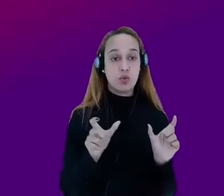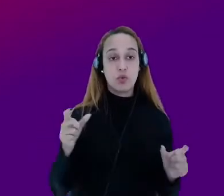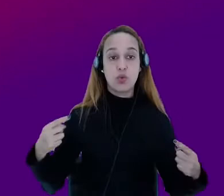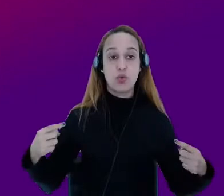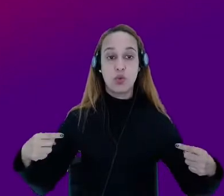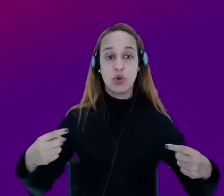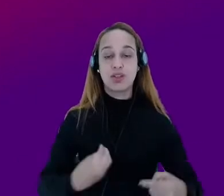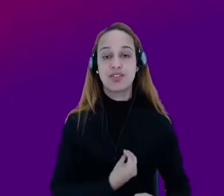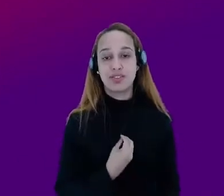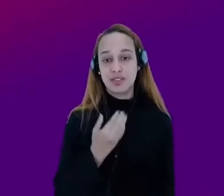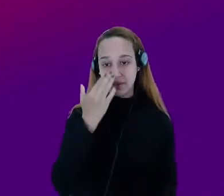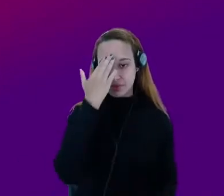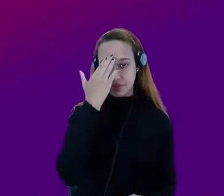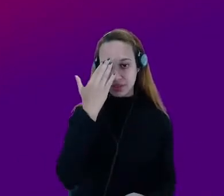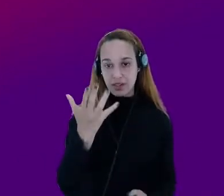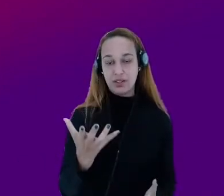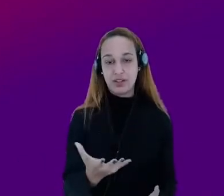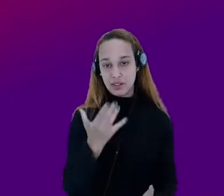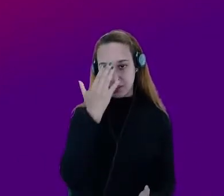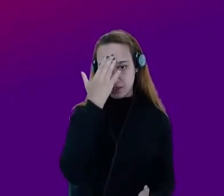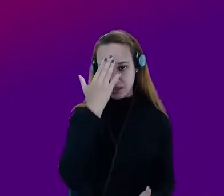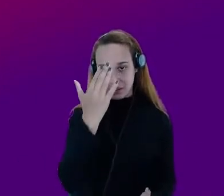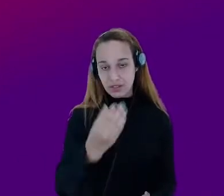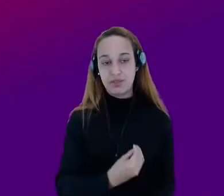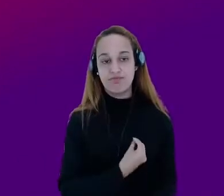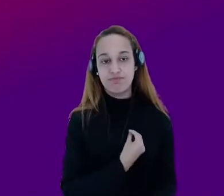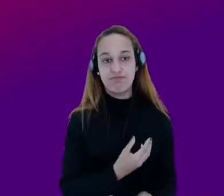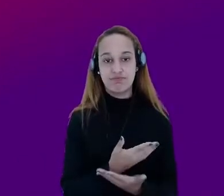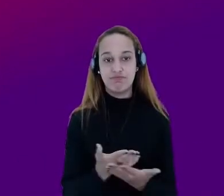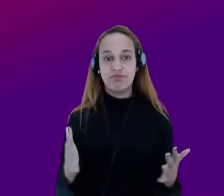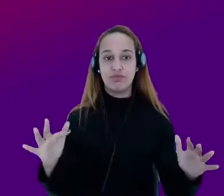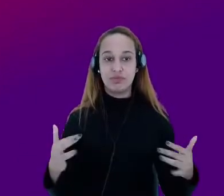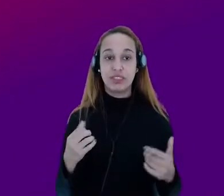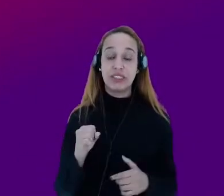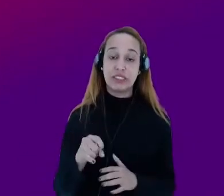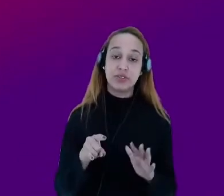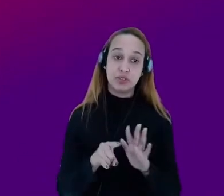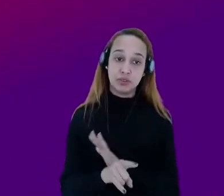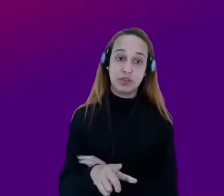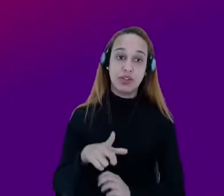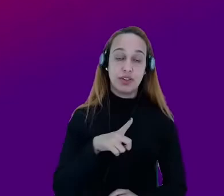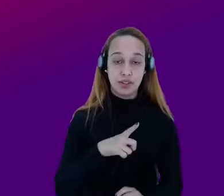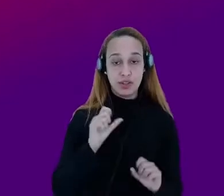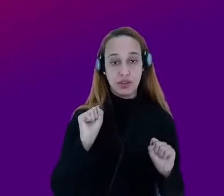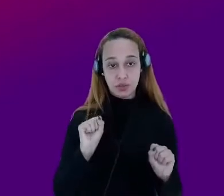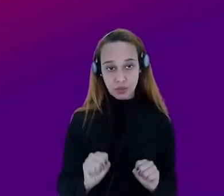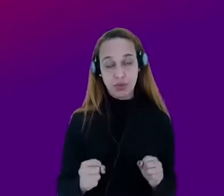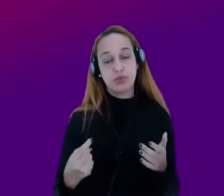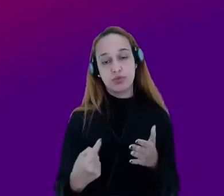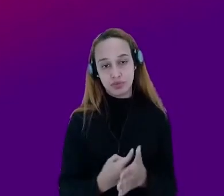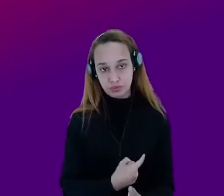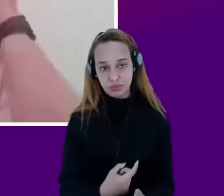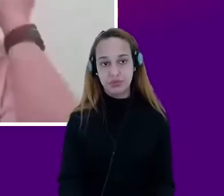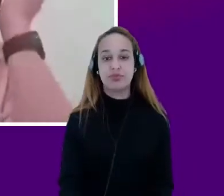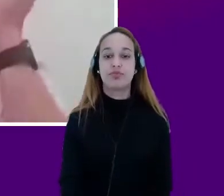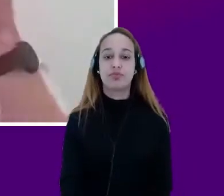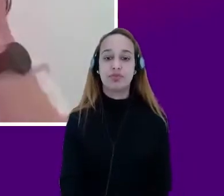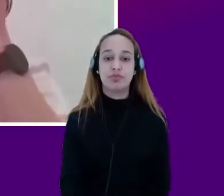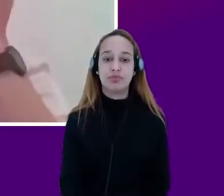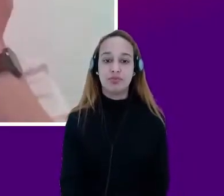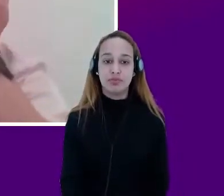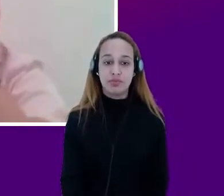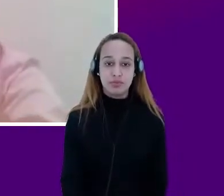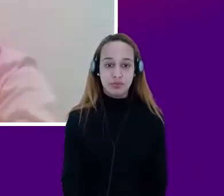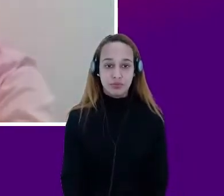Gente, obrigada. Queria agradecer a atenção de todos e se tiver alguma pergunta, por favor, não deixe de nos procurar.